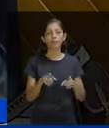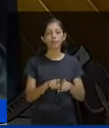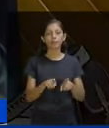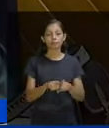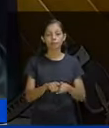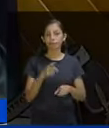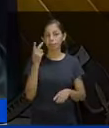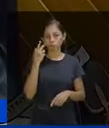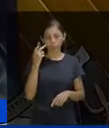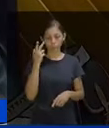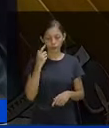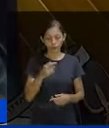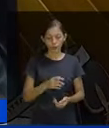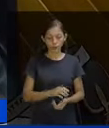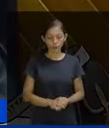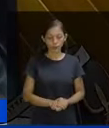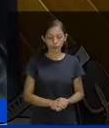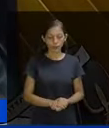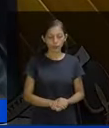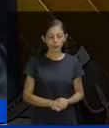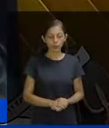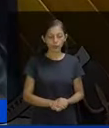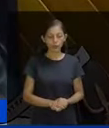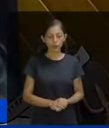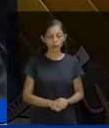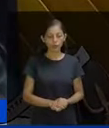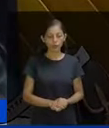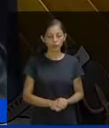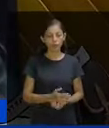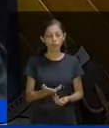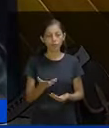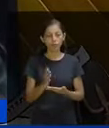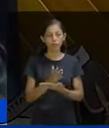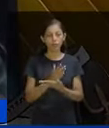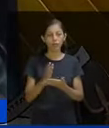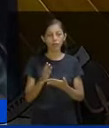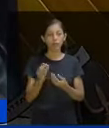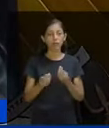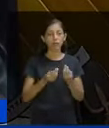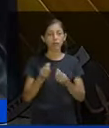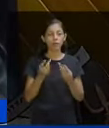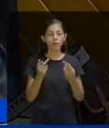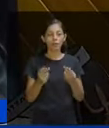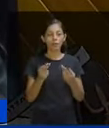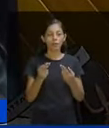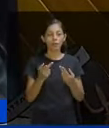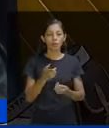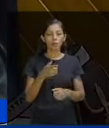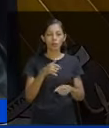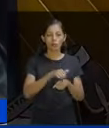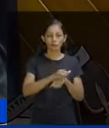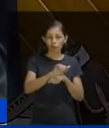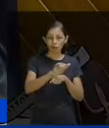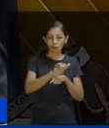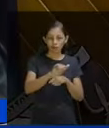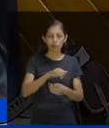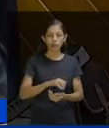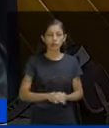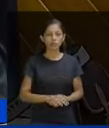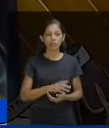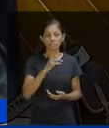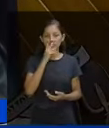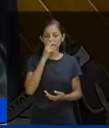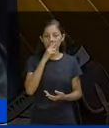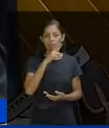pecha de candidatura laranja, entre aspas, para uma mulher equivale a arrancá-la da política.